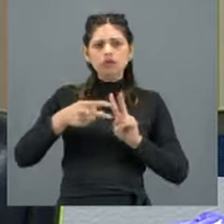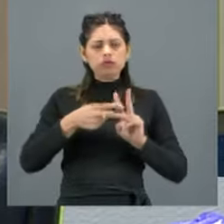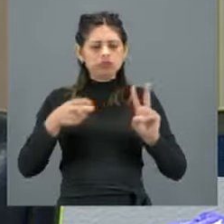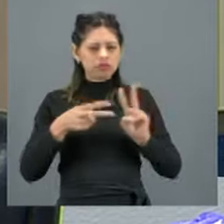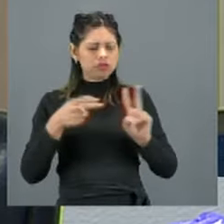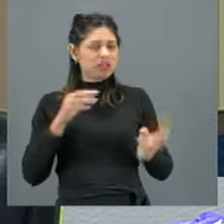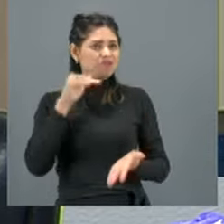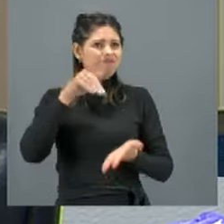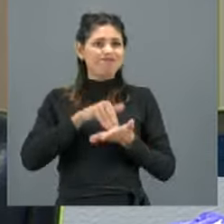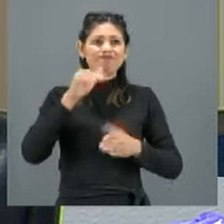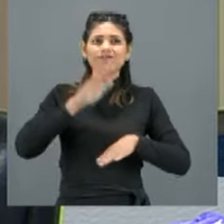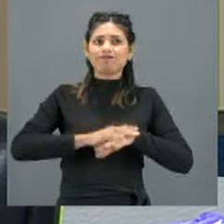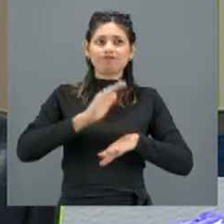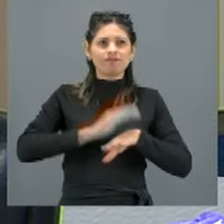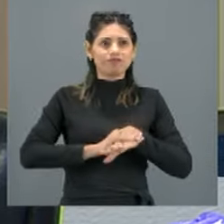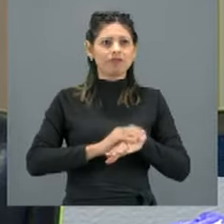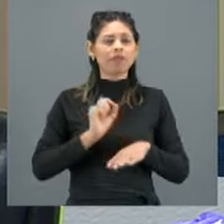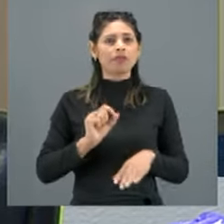Até agora,